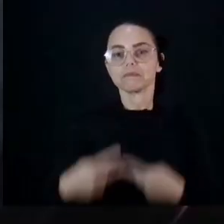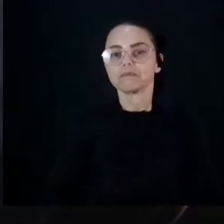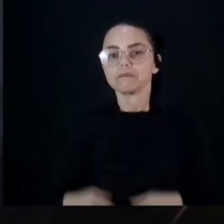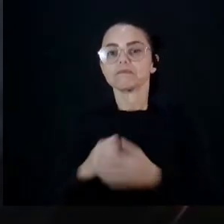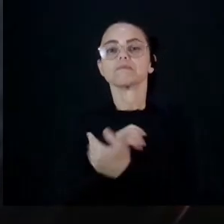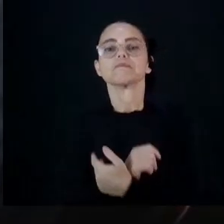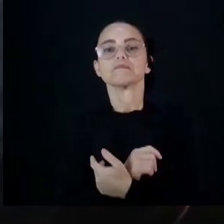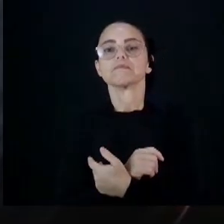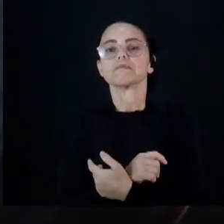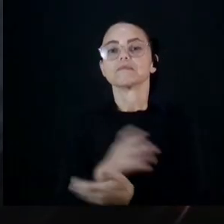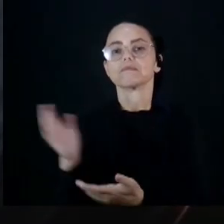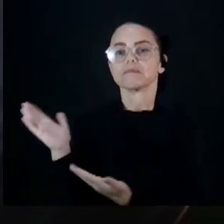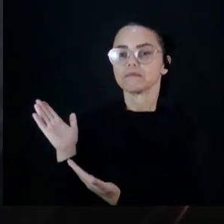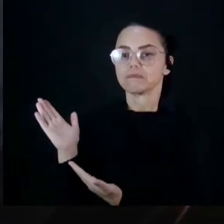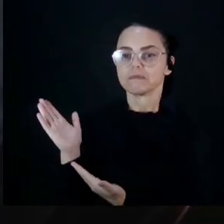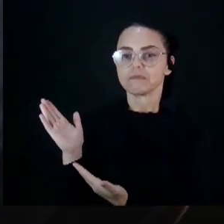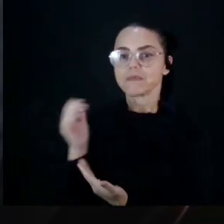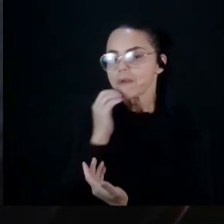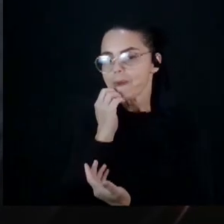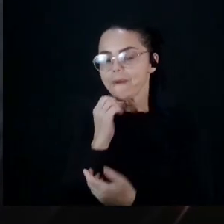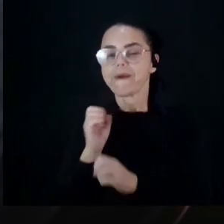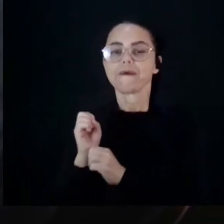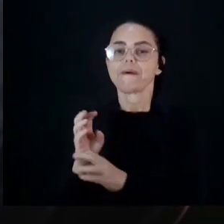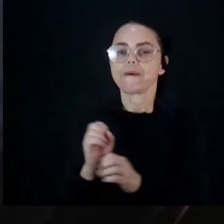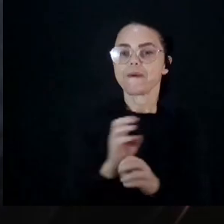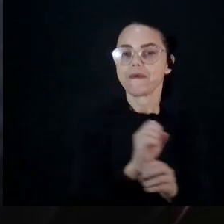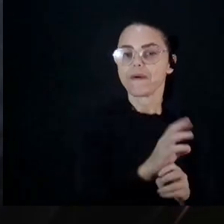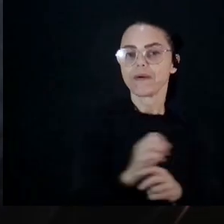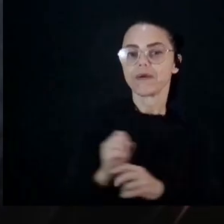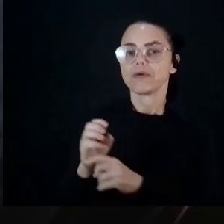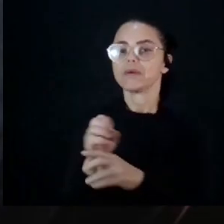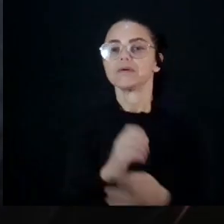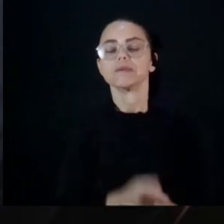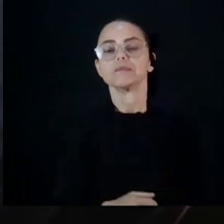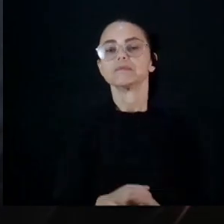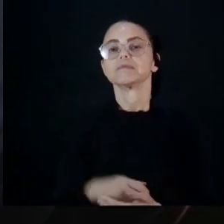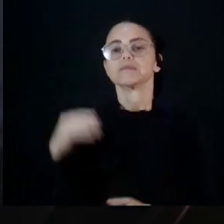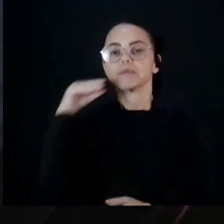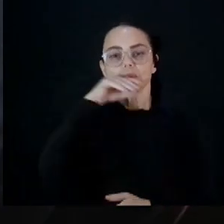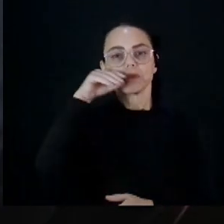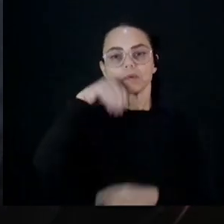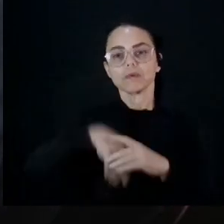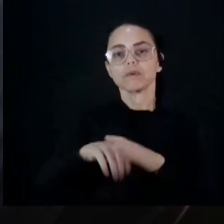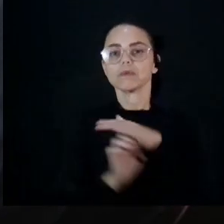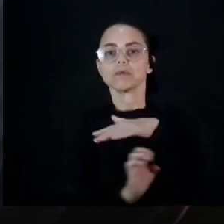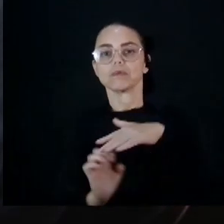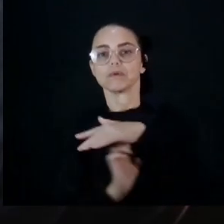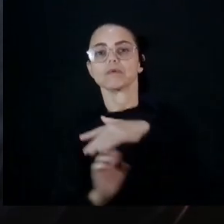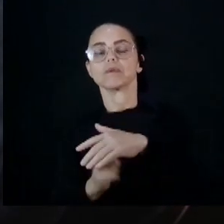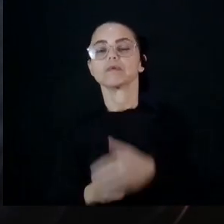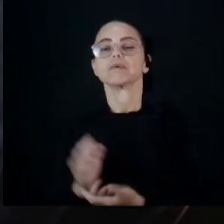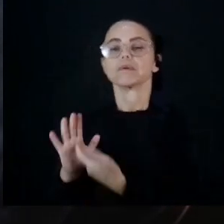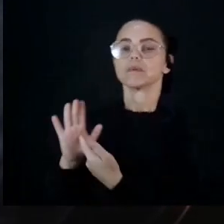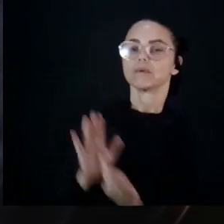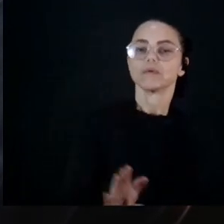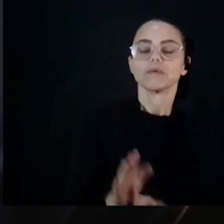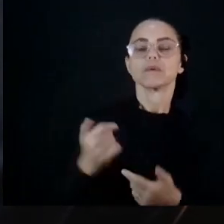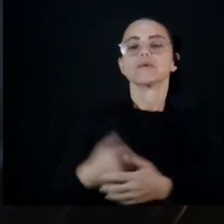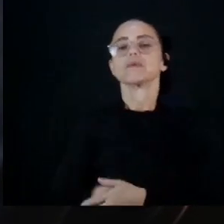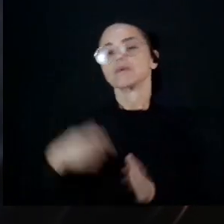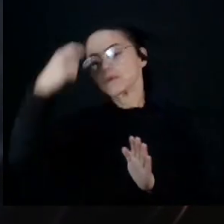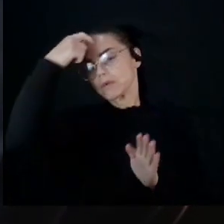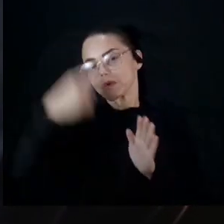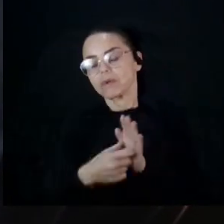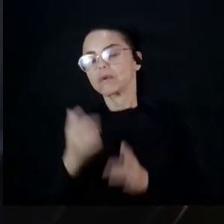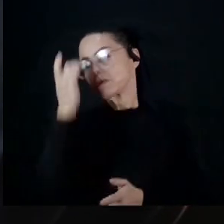automação. Nós capacitamos os funcionários dentro da empresa, mostramos como a IA pode facilitar a vida